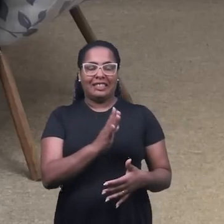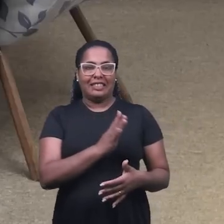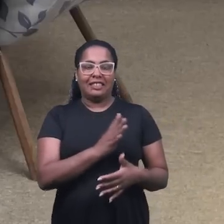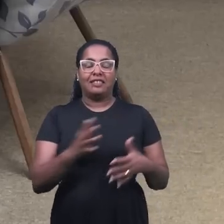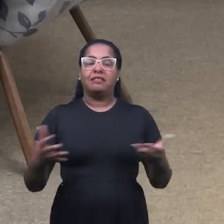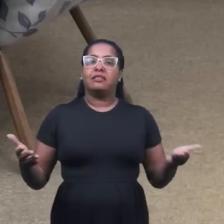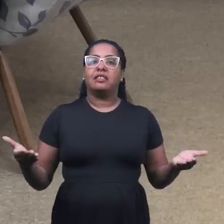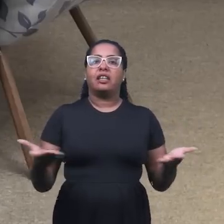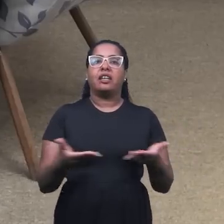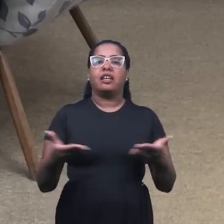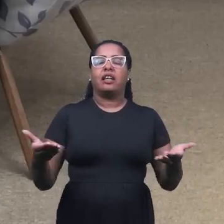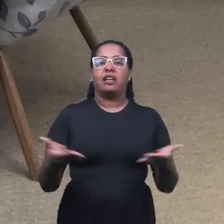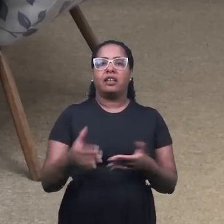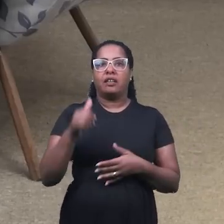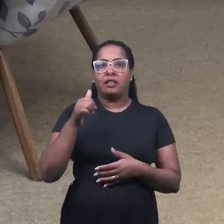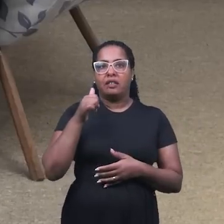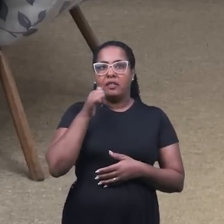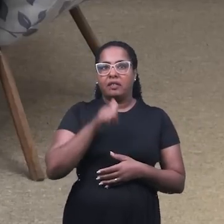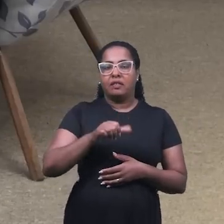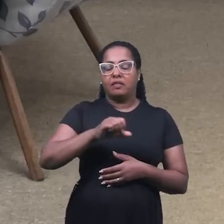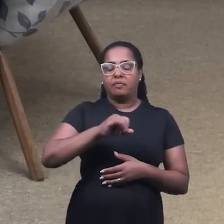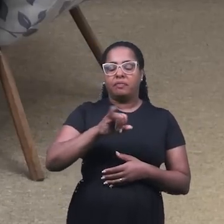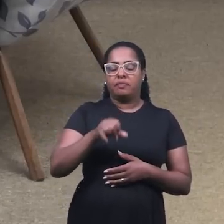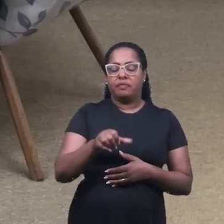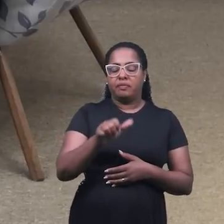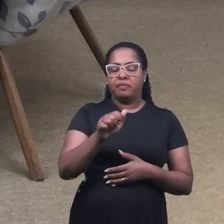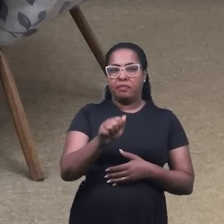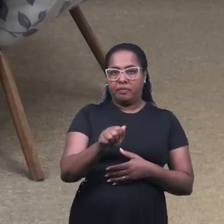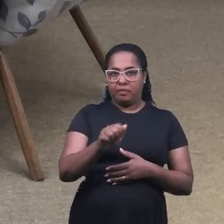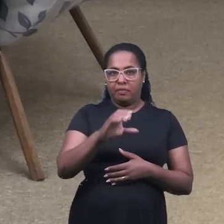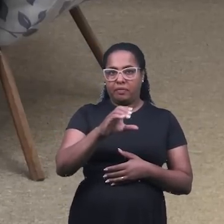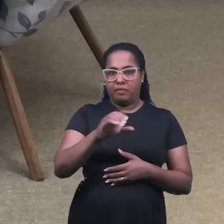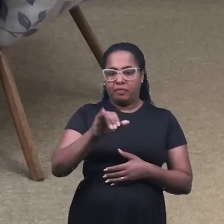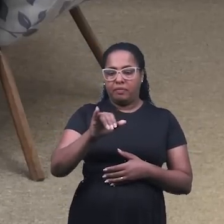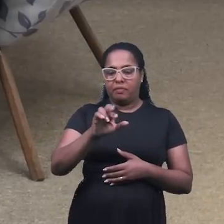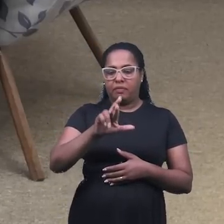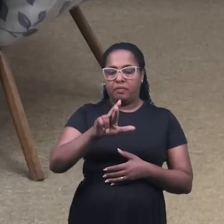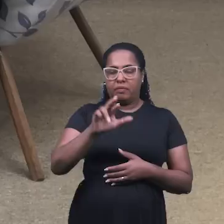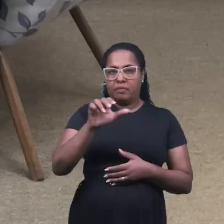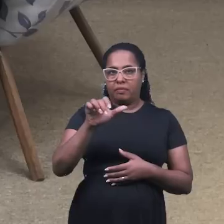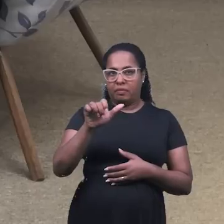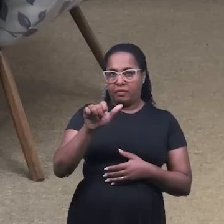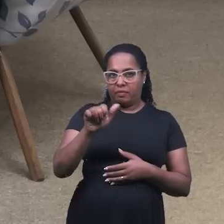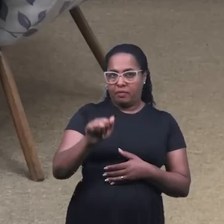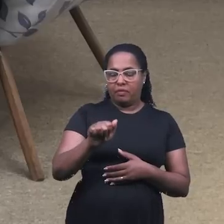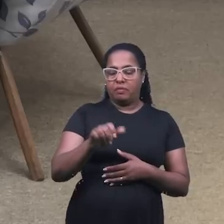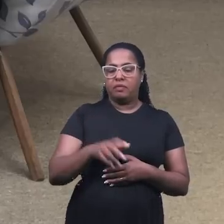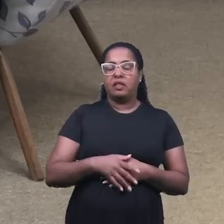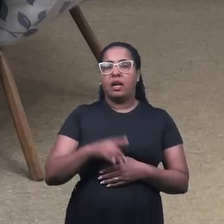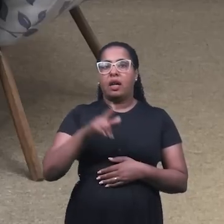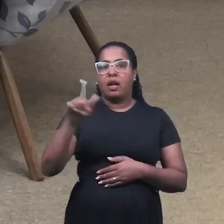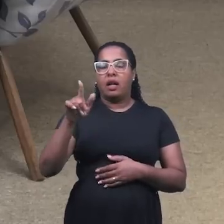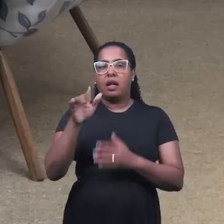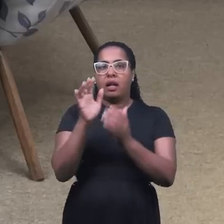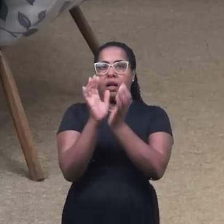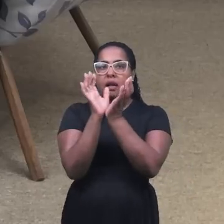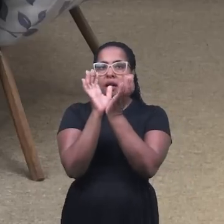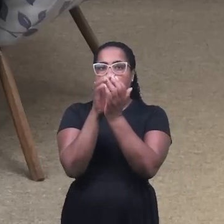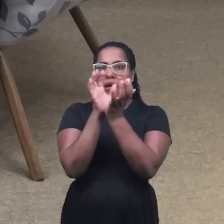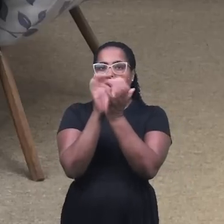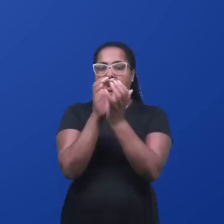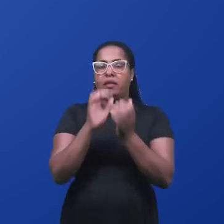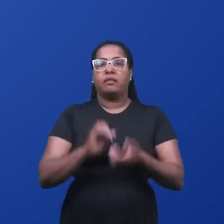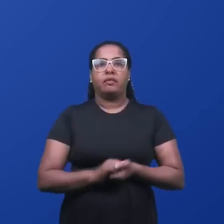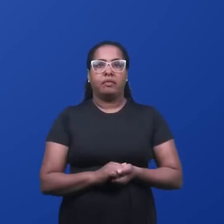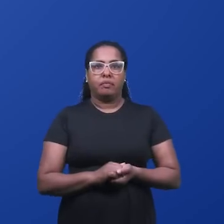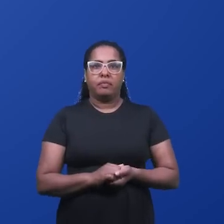responde agora é a senhora Jacira Natalice, de Toritama, Pernambuco. Vamos